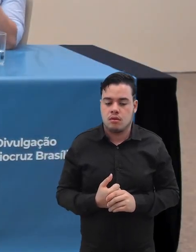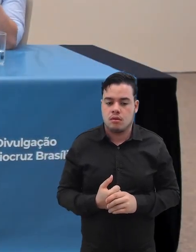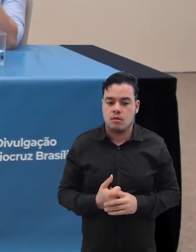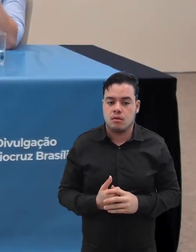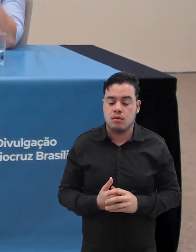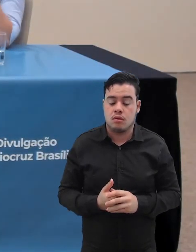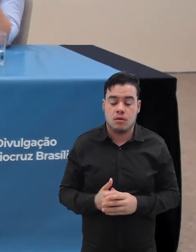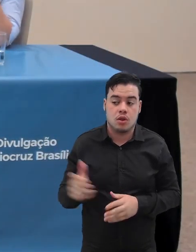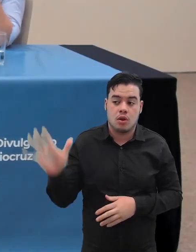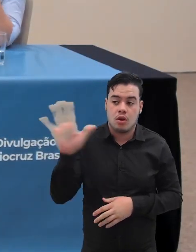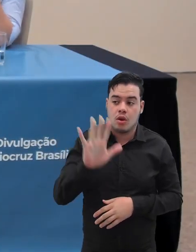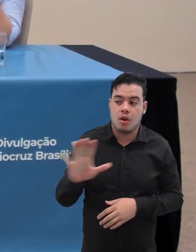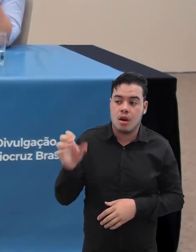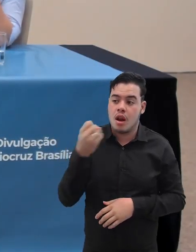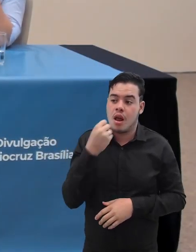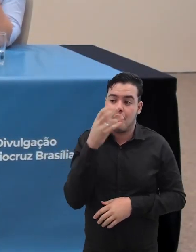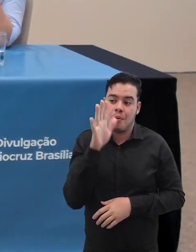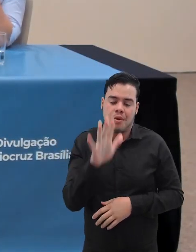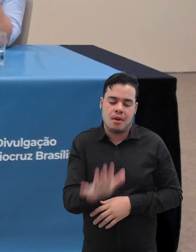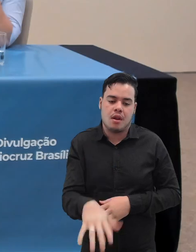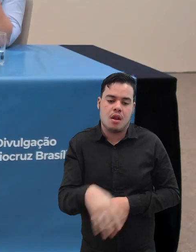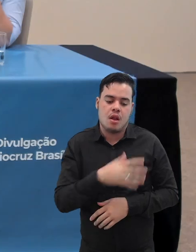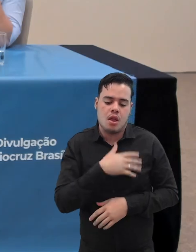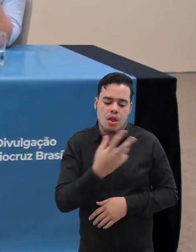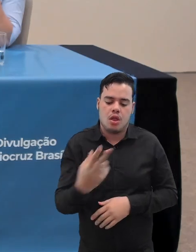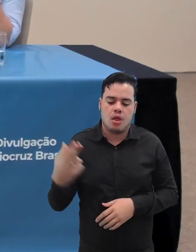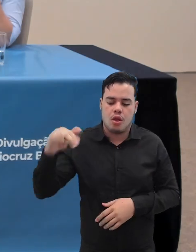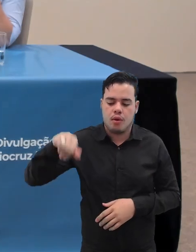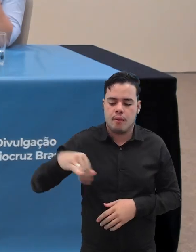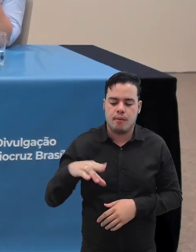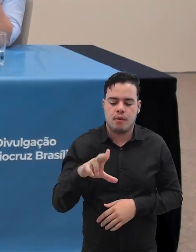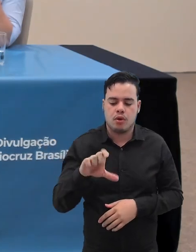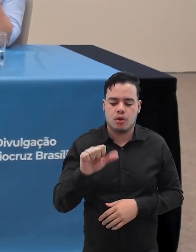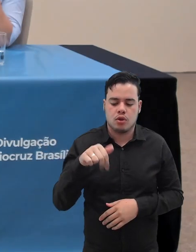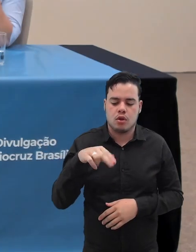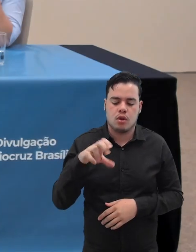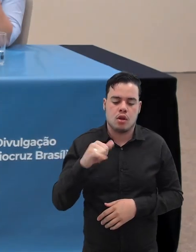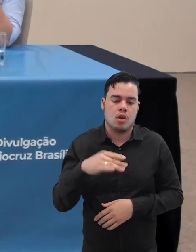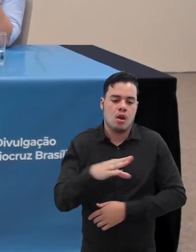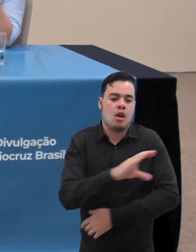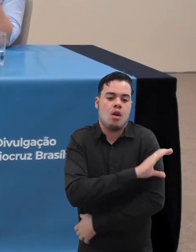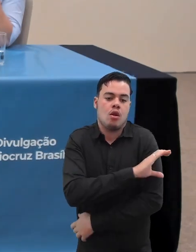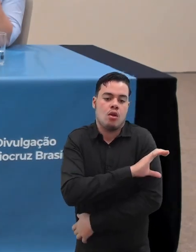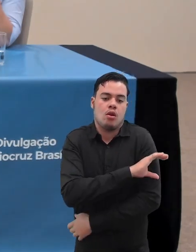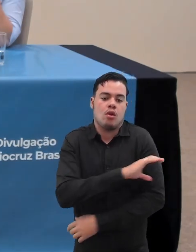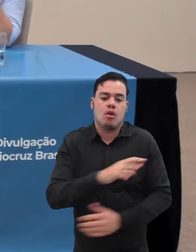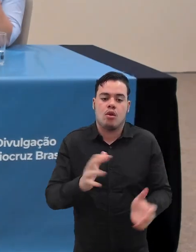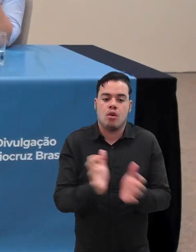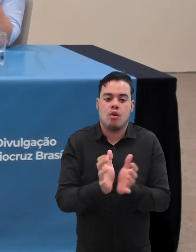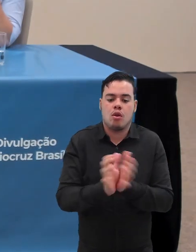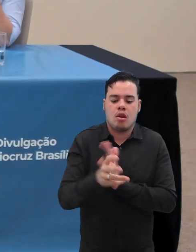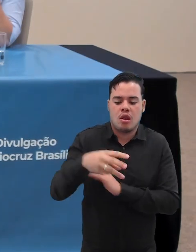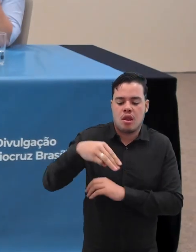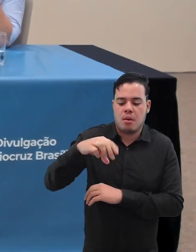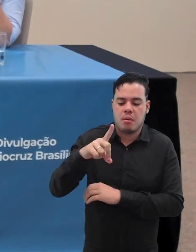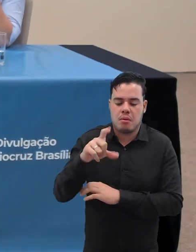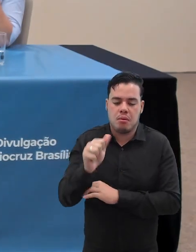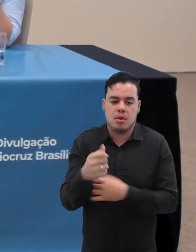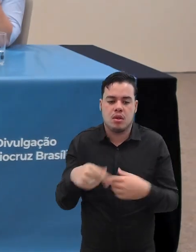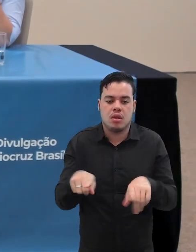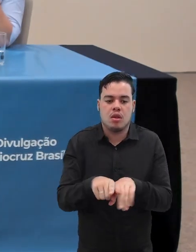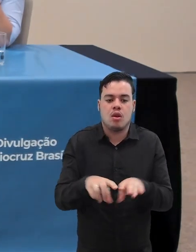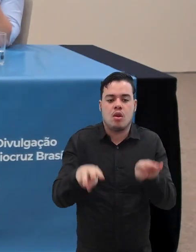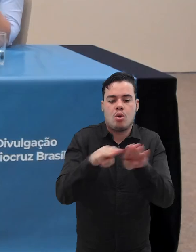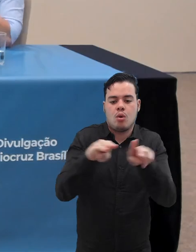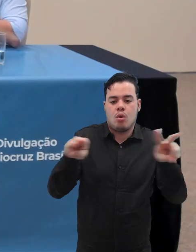Olá, boa tarde já, né? Eu sou Juliane Gouveia, sou coordenadora do Núcleo de Mídias e Diálogo com o Público do Museu